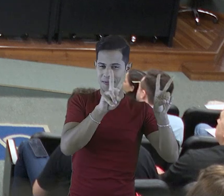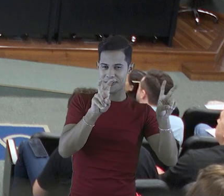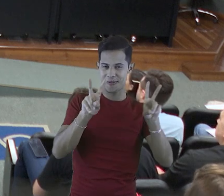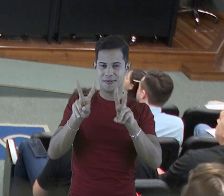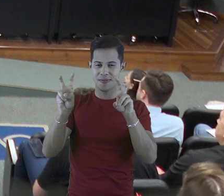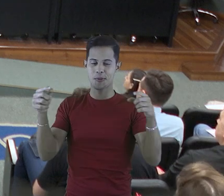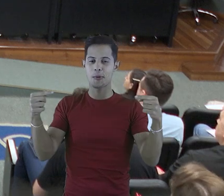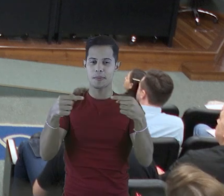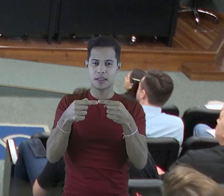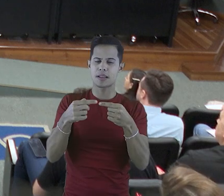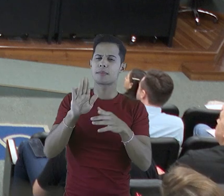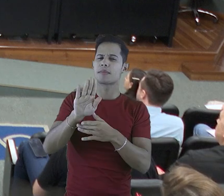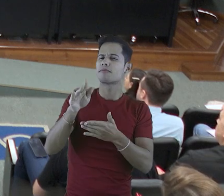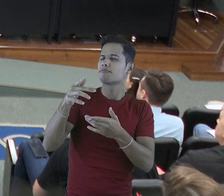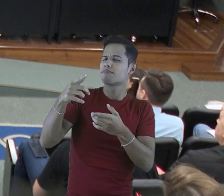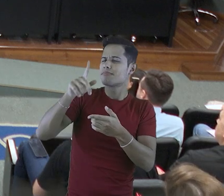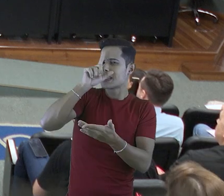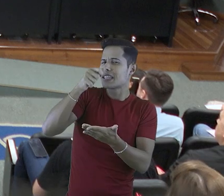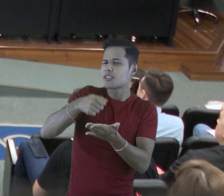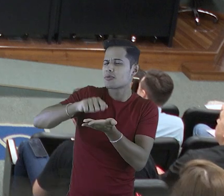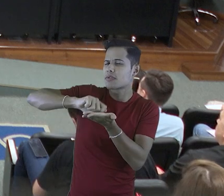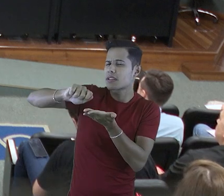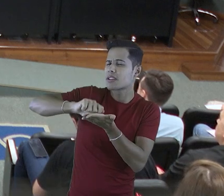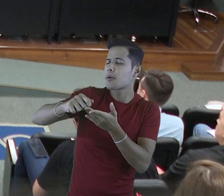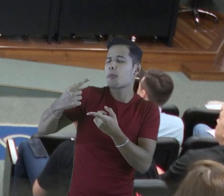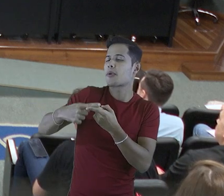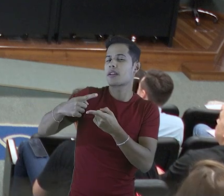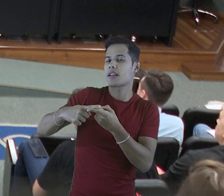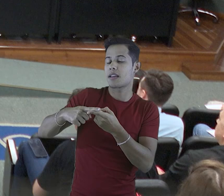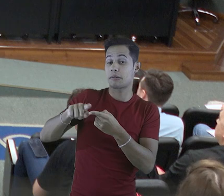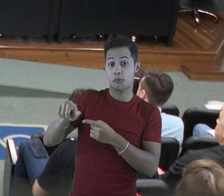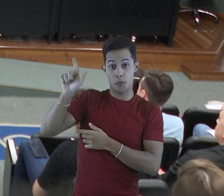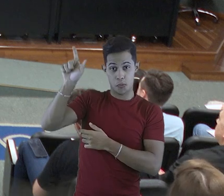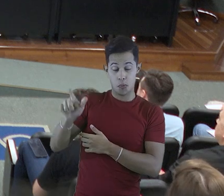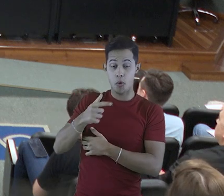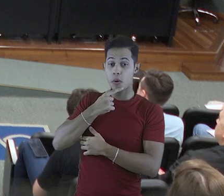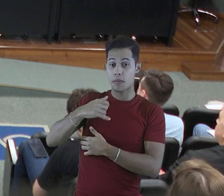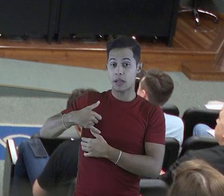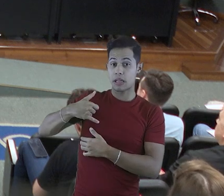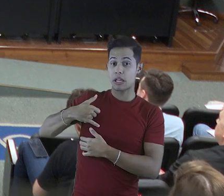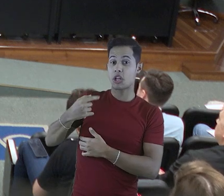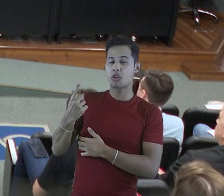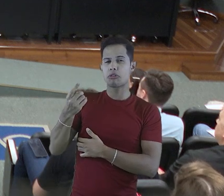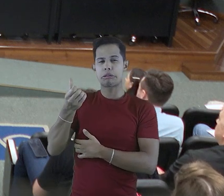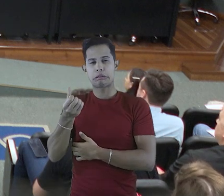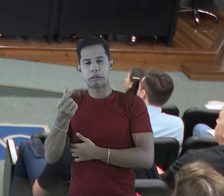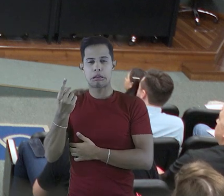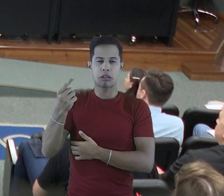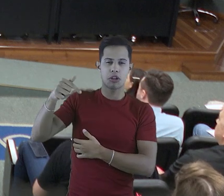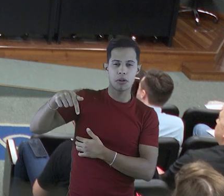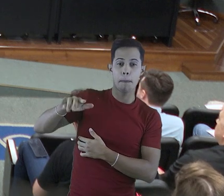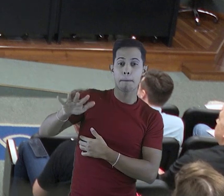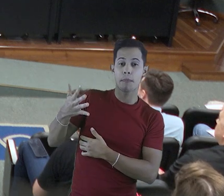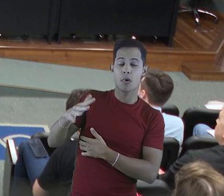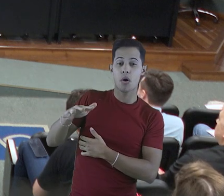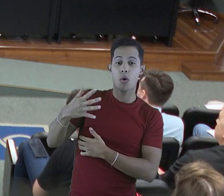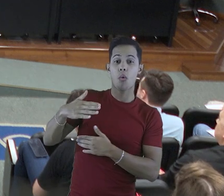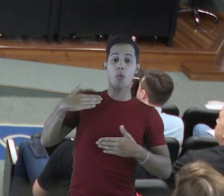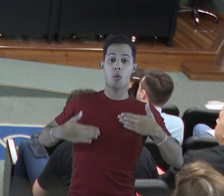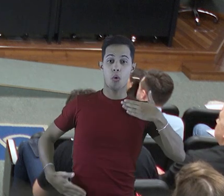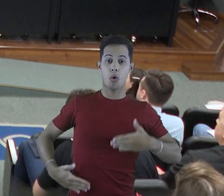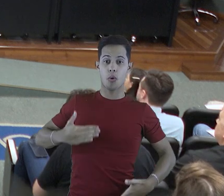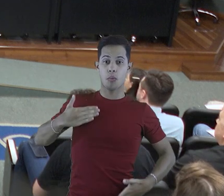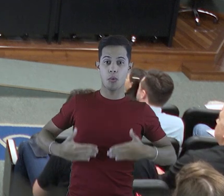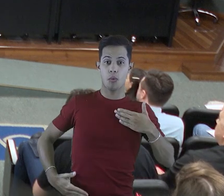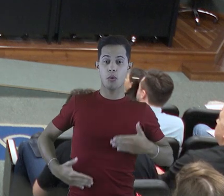começou a escrever sobre irracionalidade? Porque quando ele tinha lá seus 16, 17 anos, ele teve boa parte do seu corpo